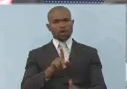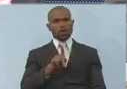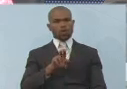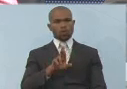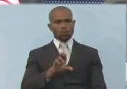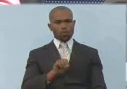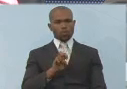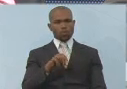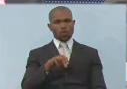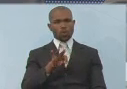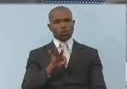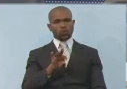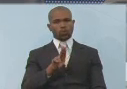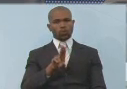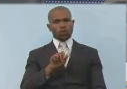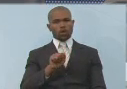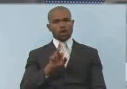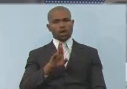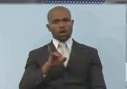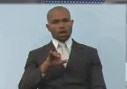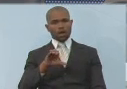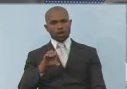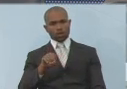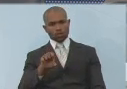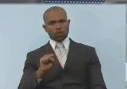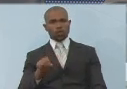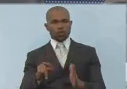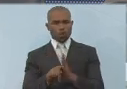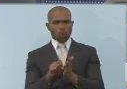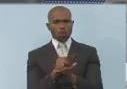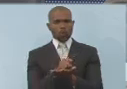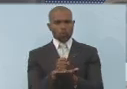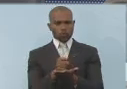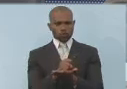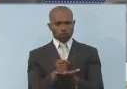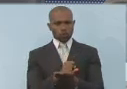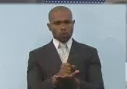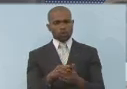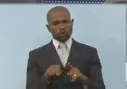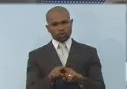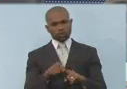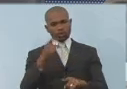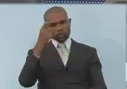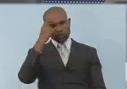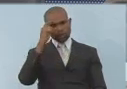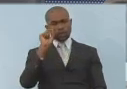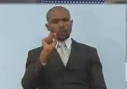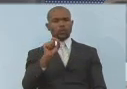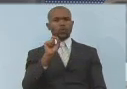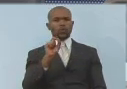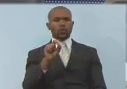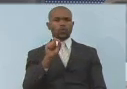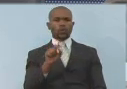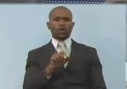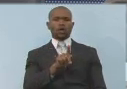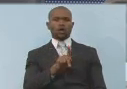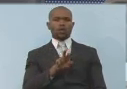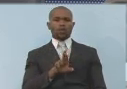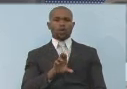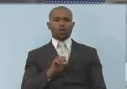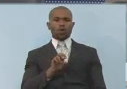funcionais com um sistema de controle, dispensando com isso os prontuários